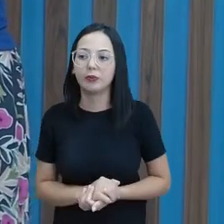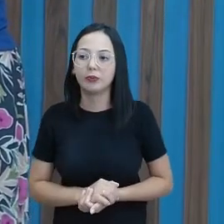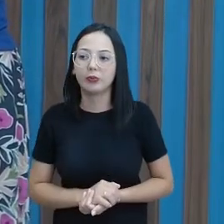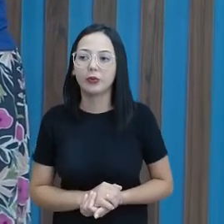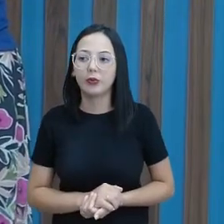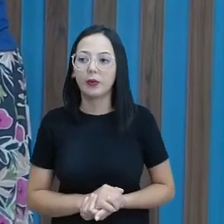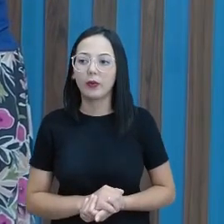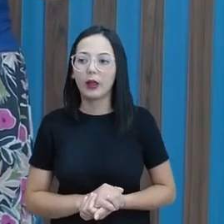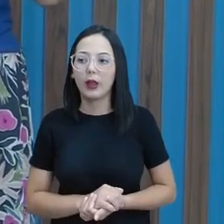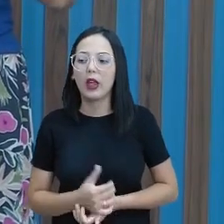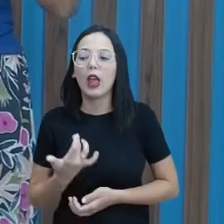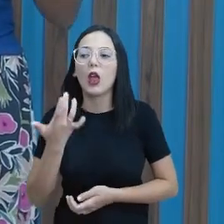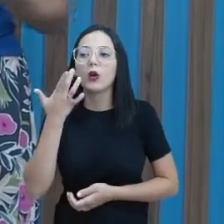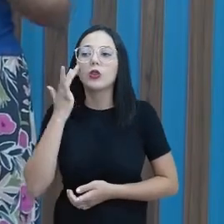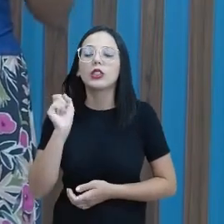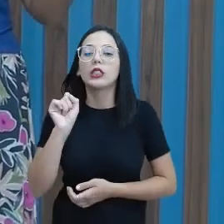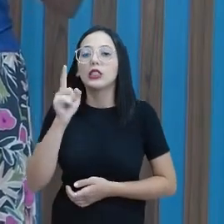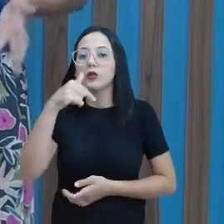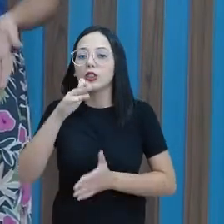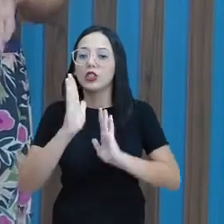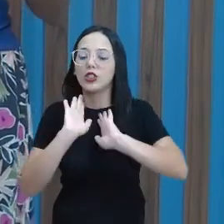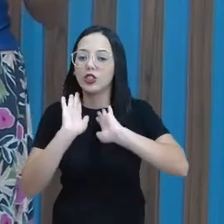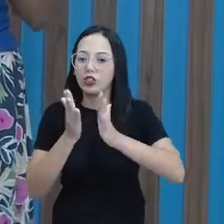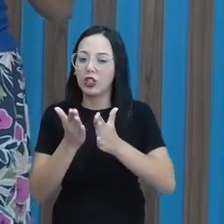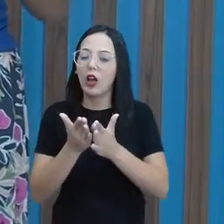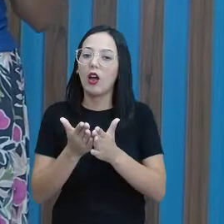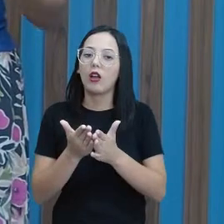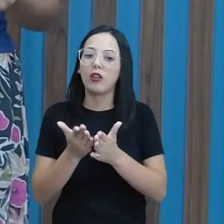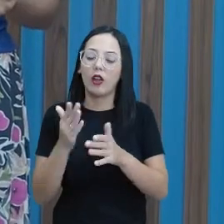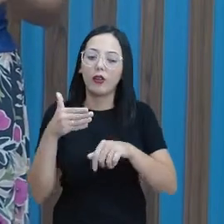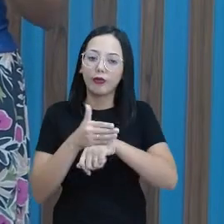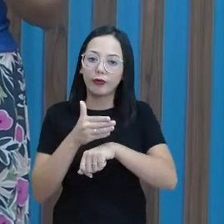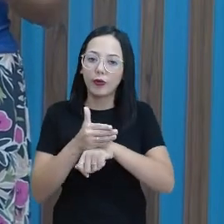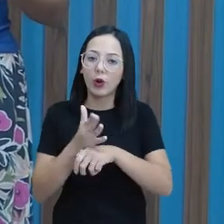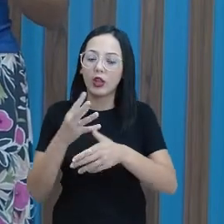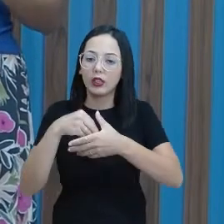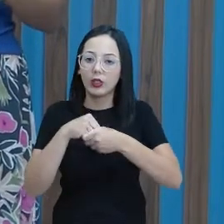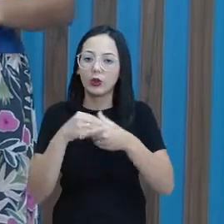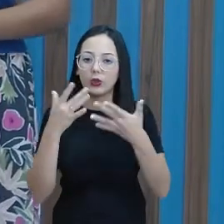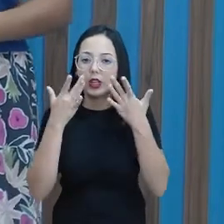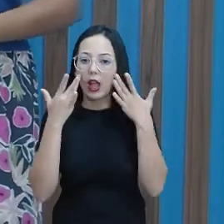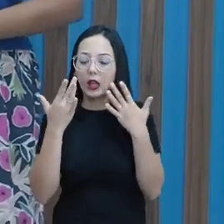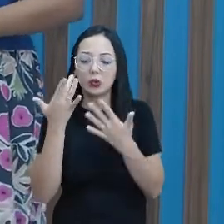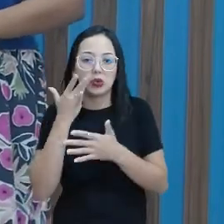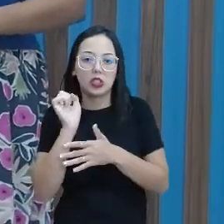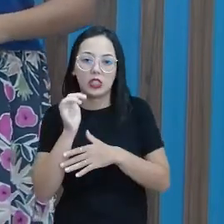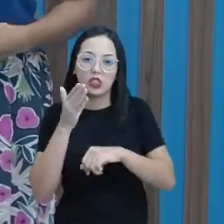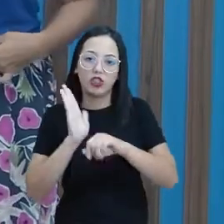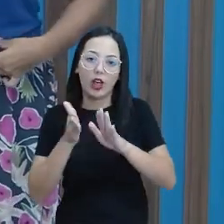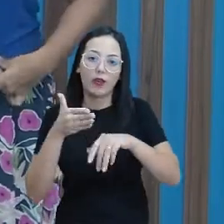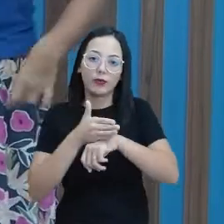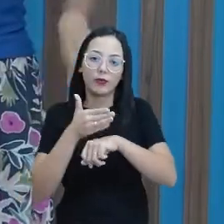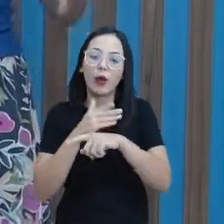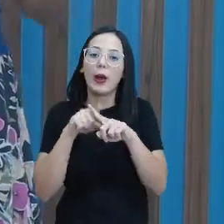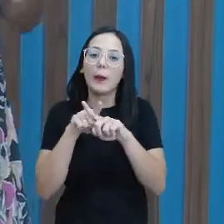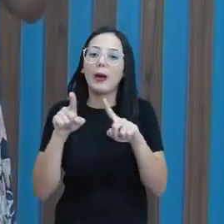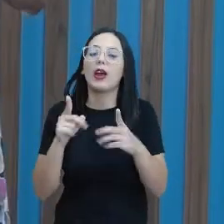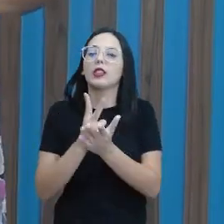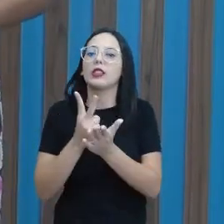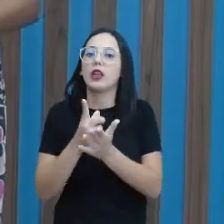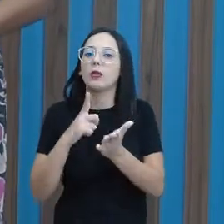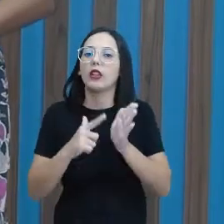Então, eu não sei se vocês já chegaram a pegar numa peça de teatro, mas sempre tem